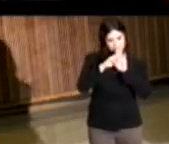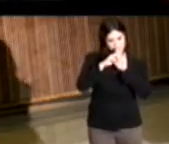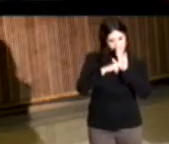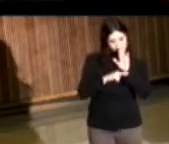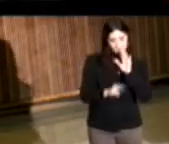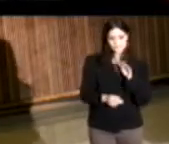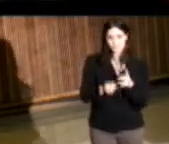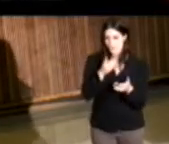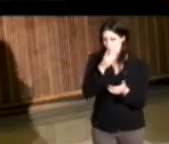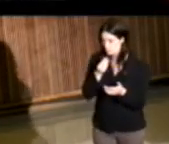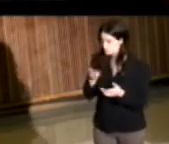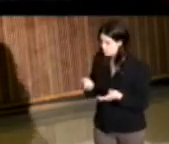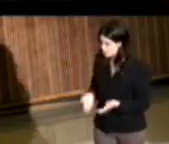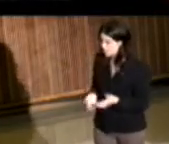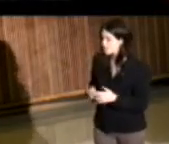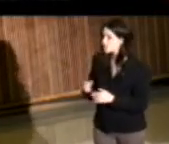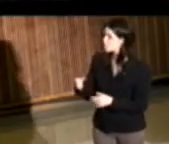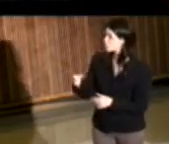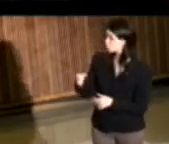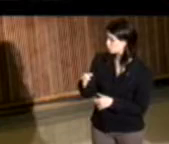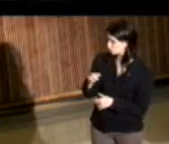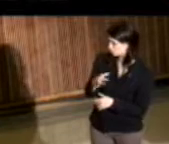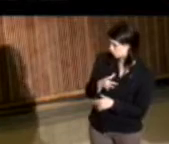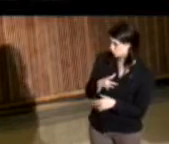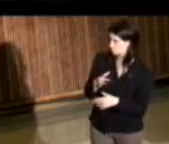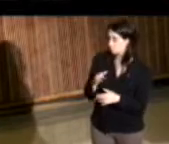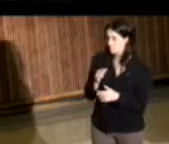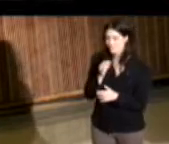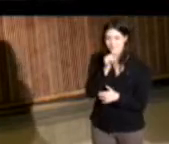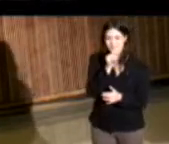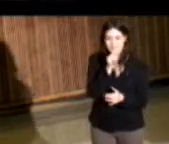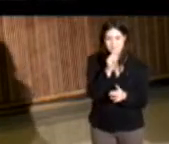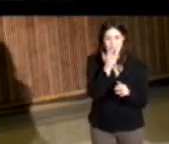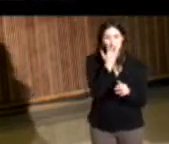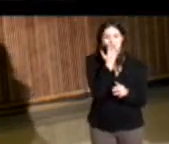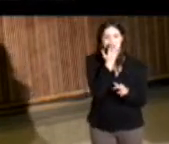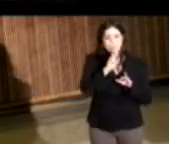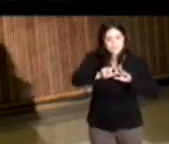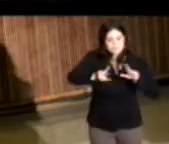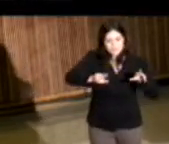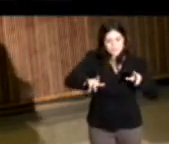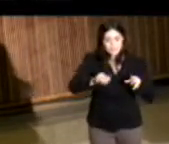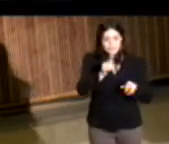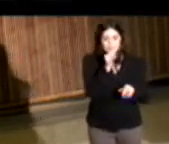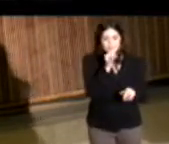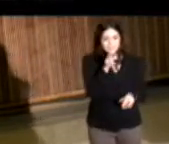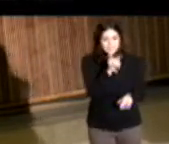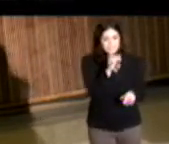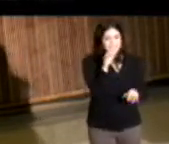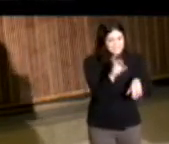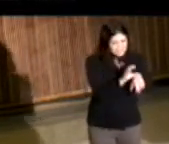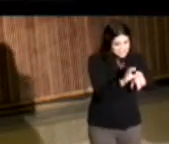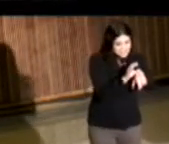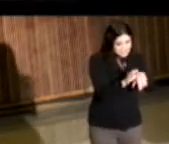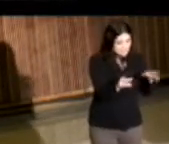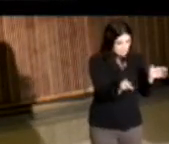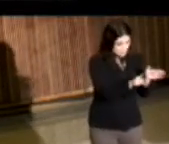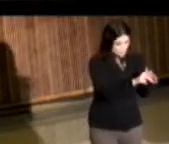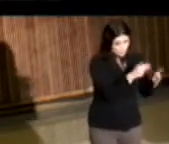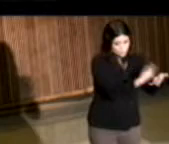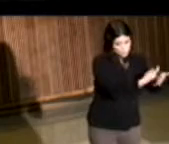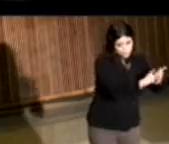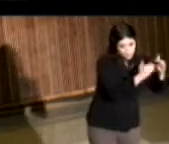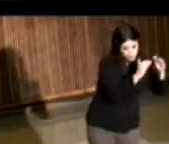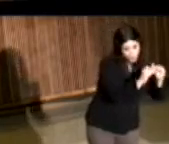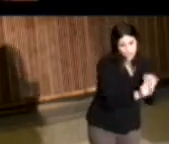assim, o Novo Testamento cinza só pode dar na escola, o branco só pode dar no hospital,